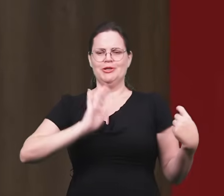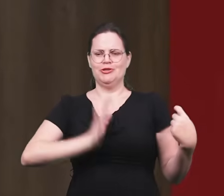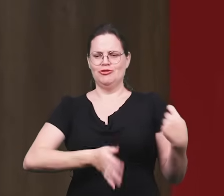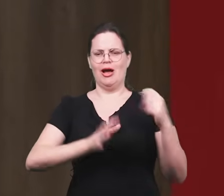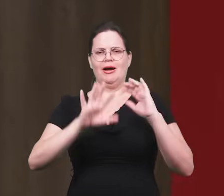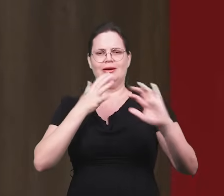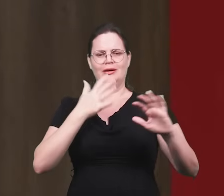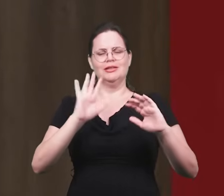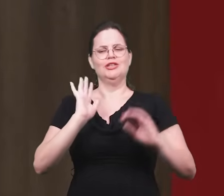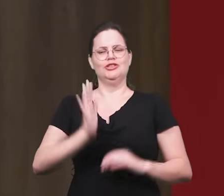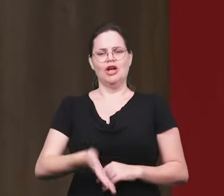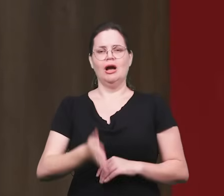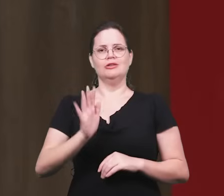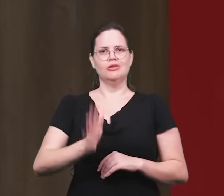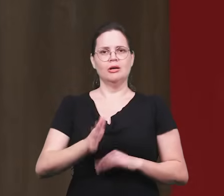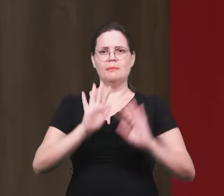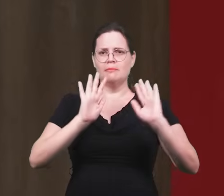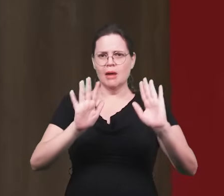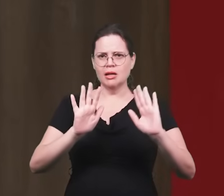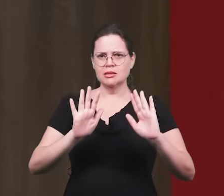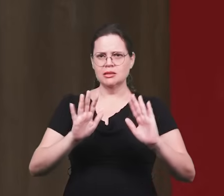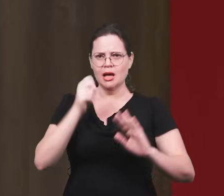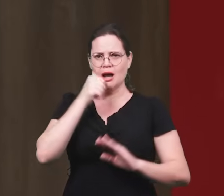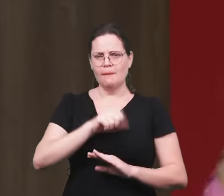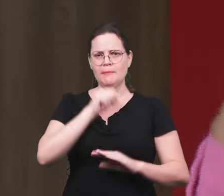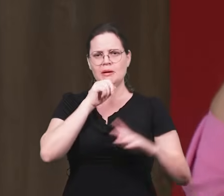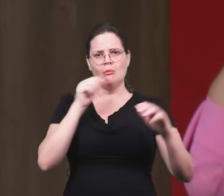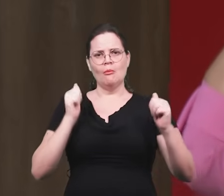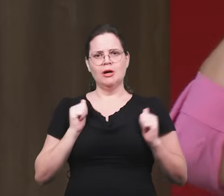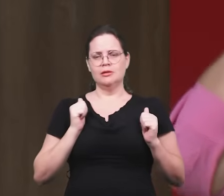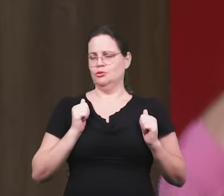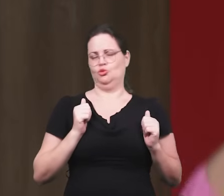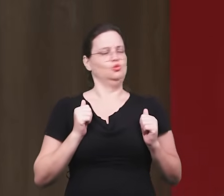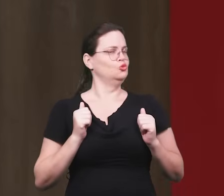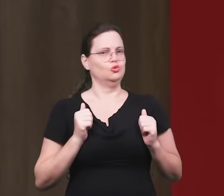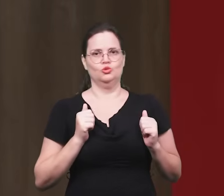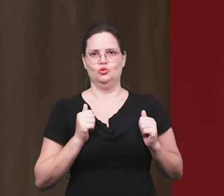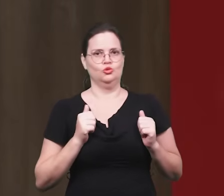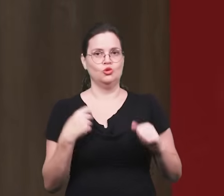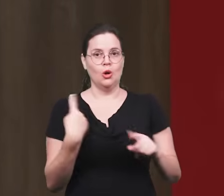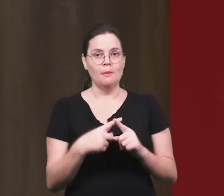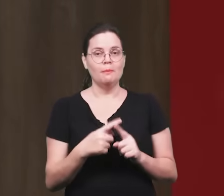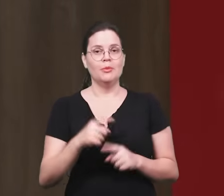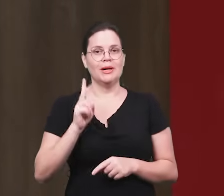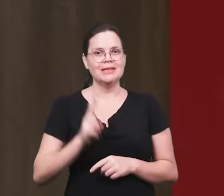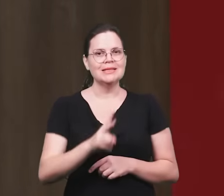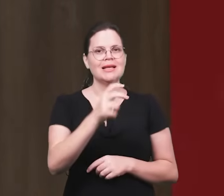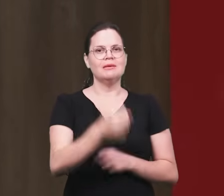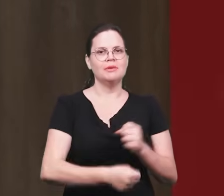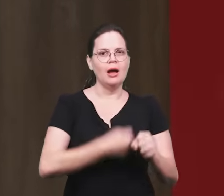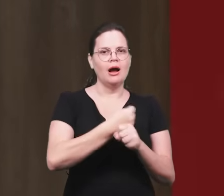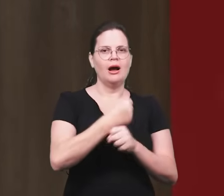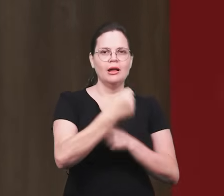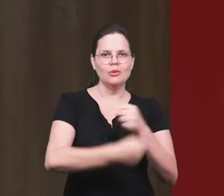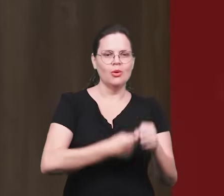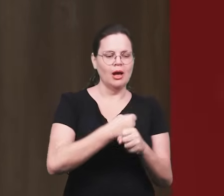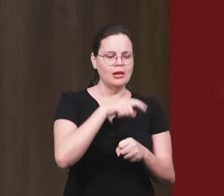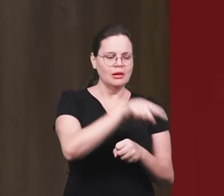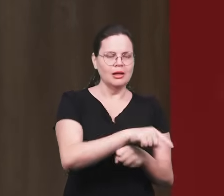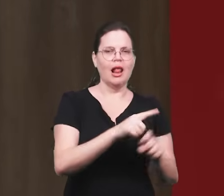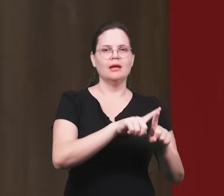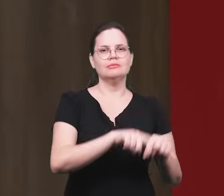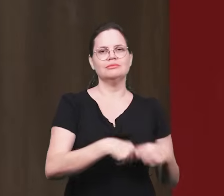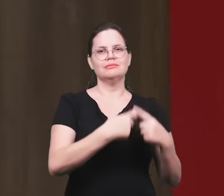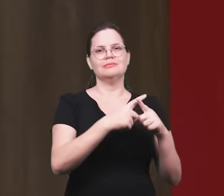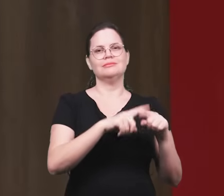não. A palavra do Senhor fala que de ano em ano, ela passava um ano tecendo uma túnica e ela levava para Samuel quando eles iam